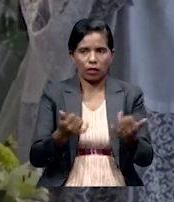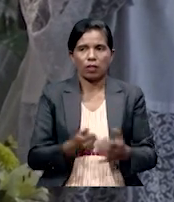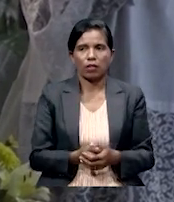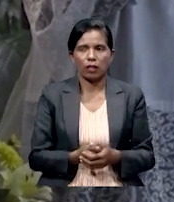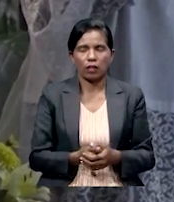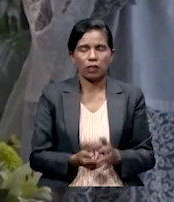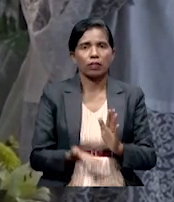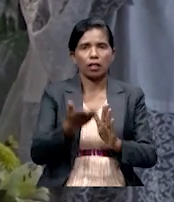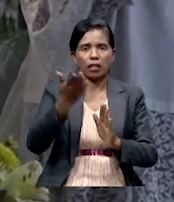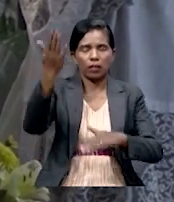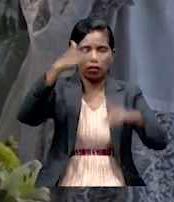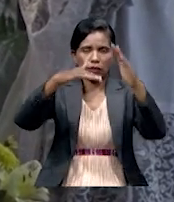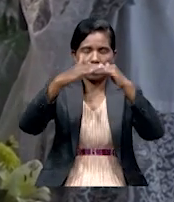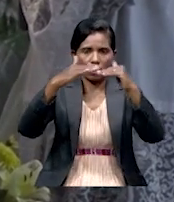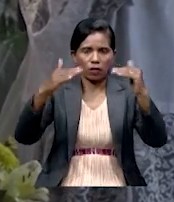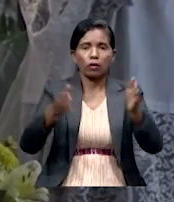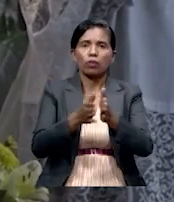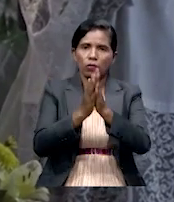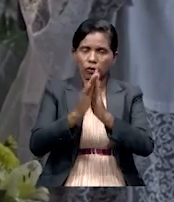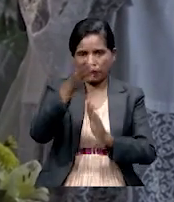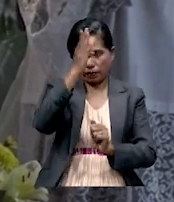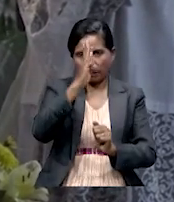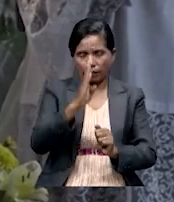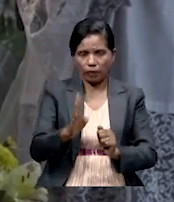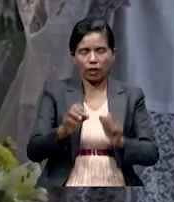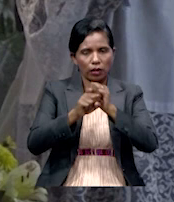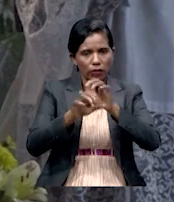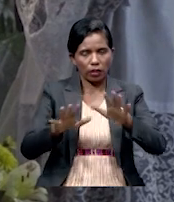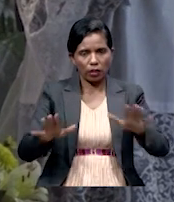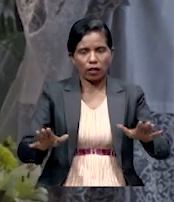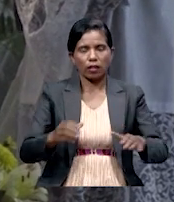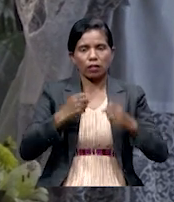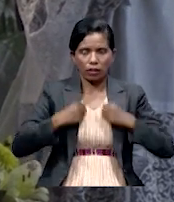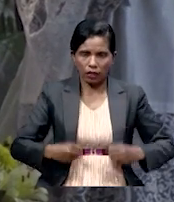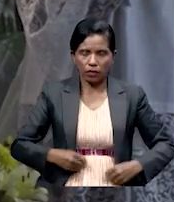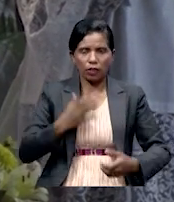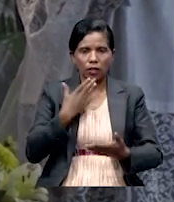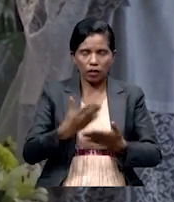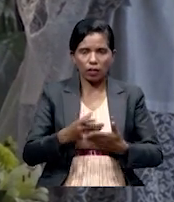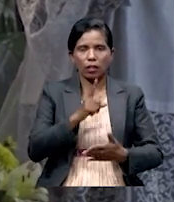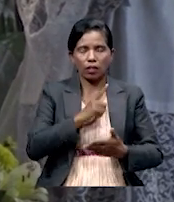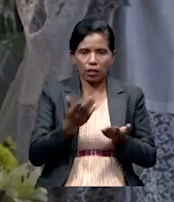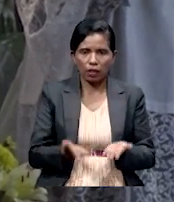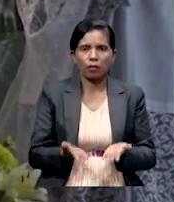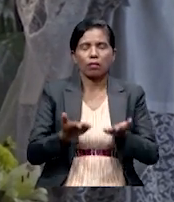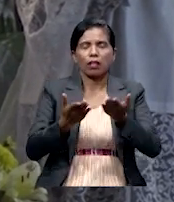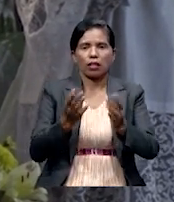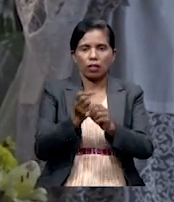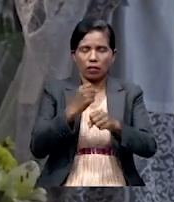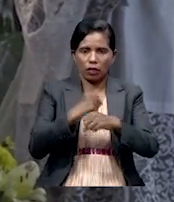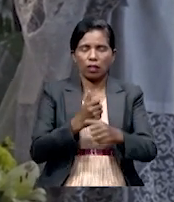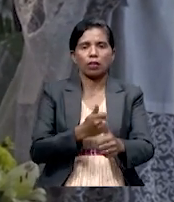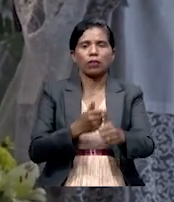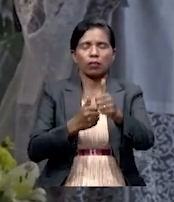siás de o lalean, suporto a lembroma, adorai e sentia, laran man, bacarreal, mudihalo, dien